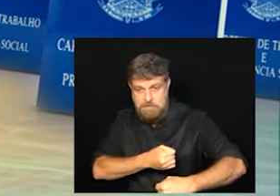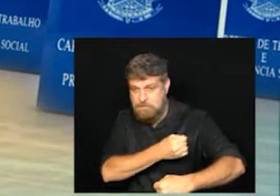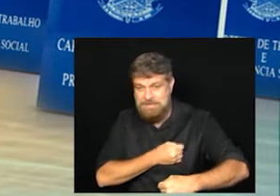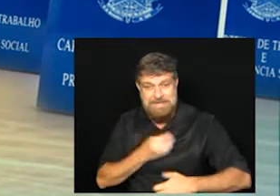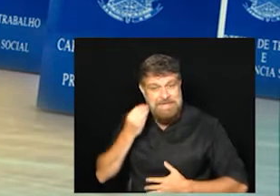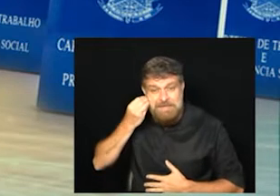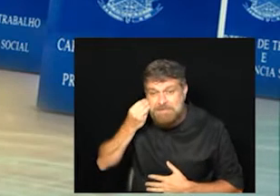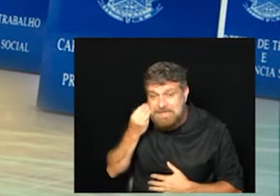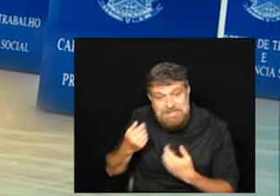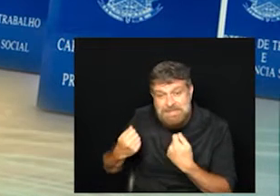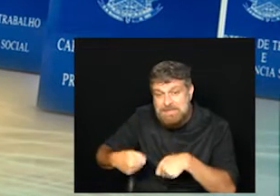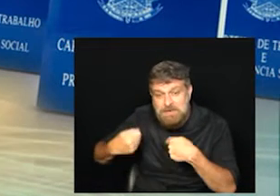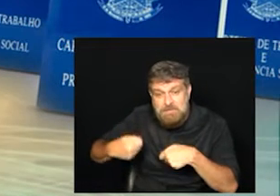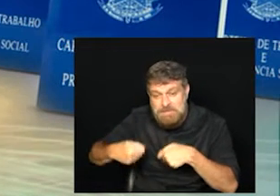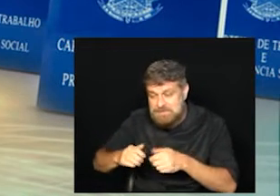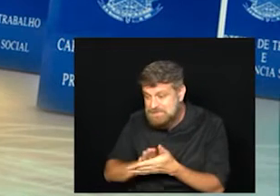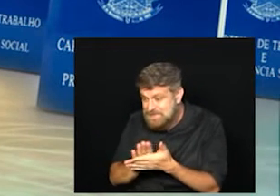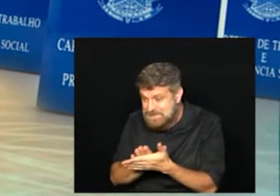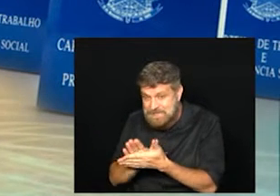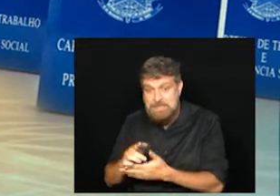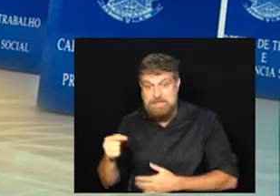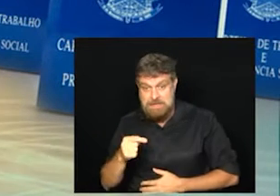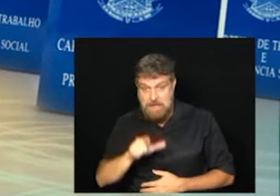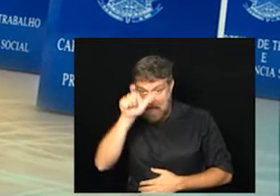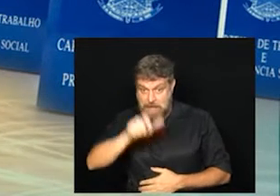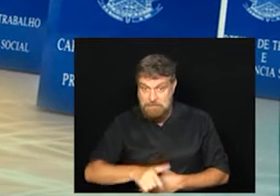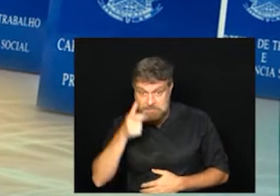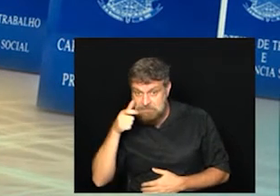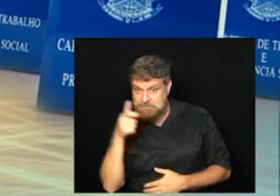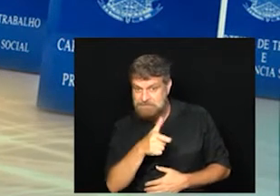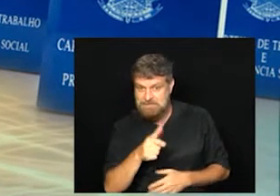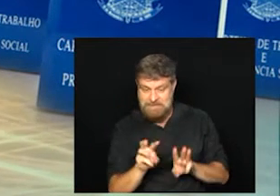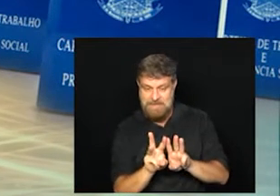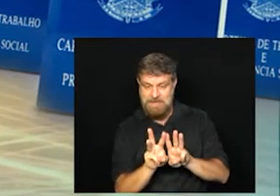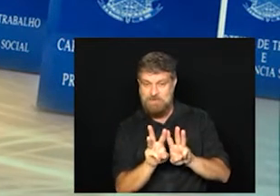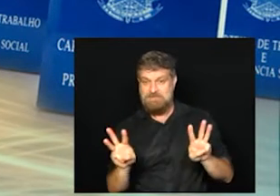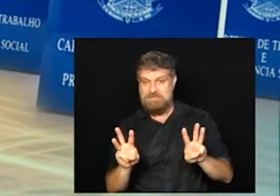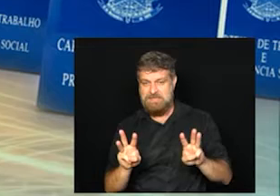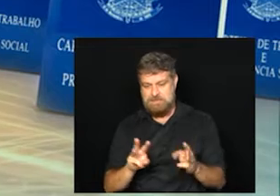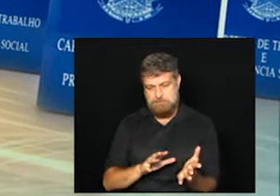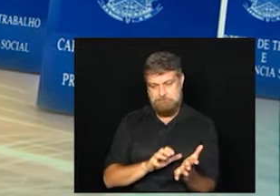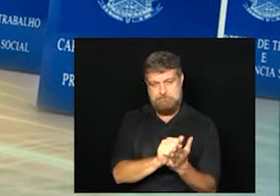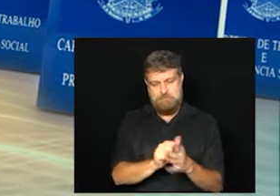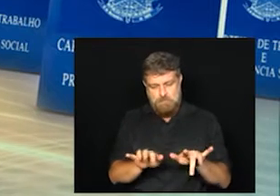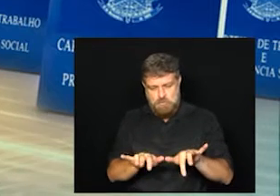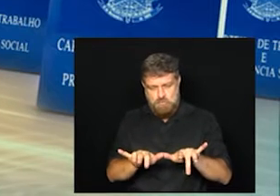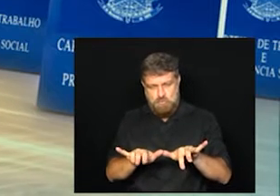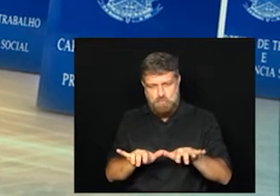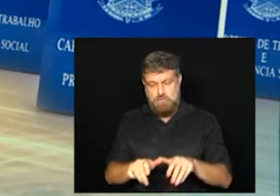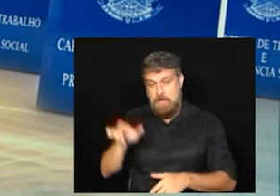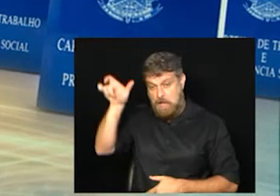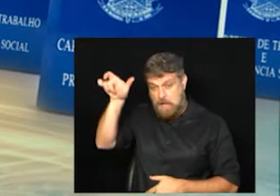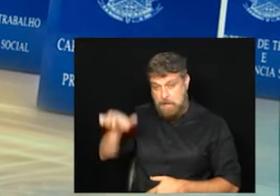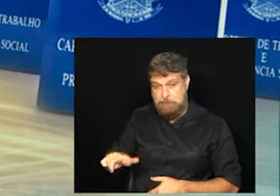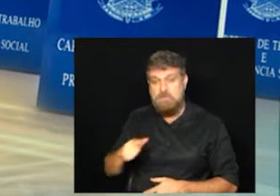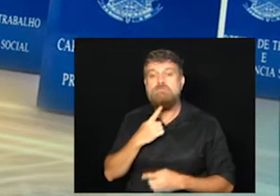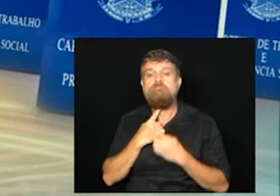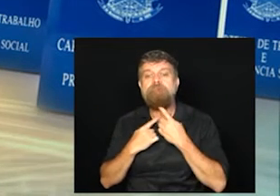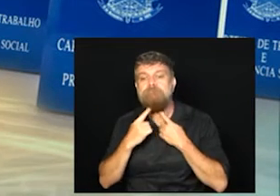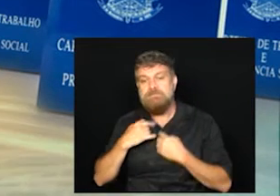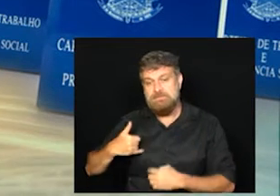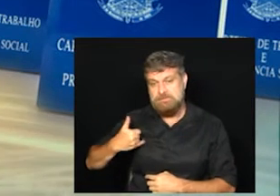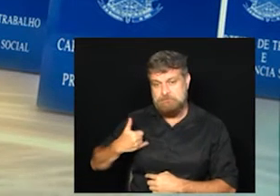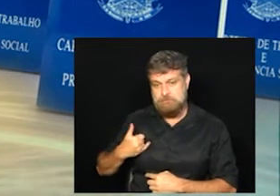exige experiência. Os interessados devem se inscrever pelo site que aparece no vídeo. Os candidatos devem ter mais de 18